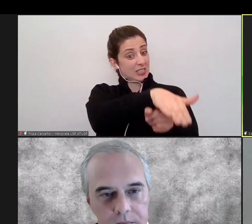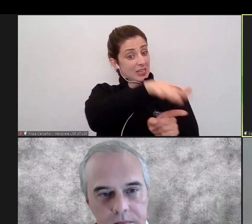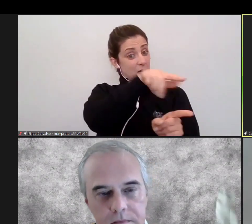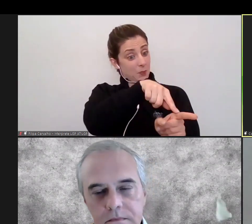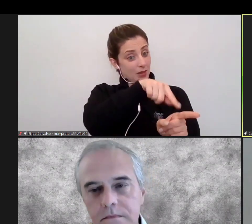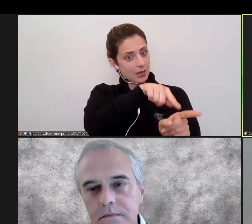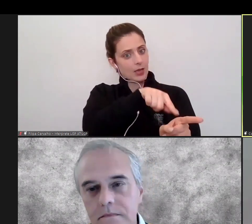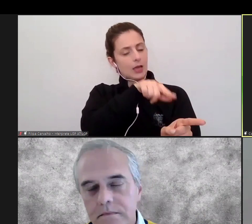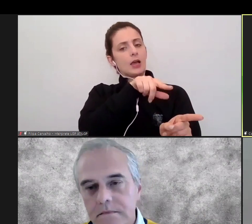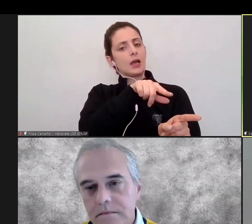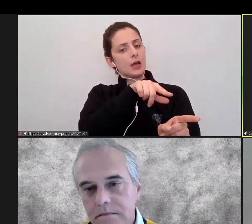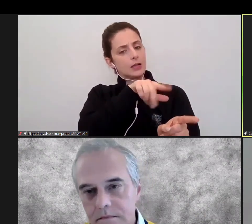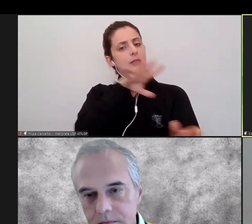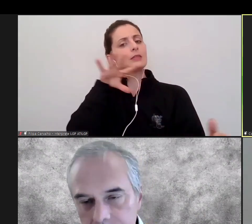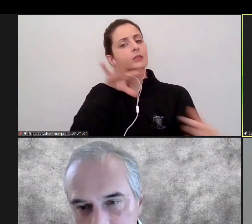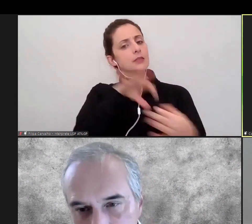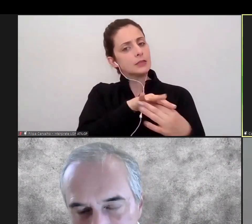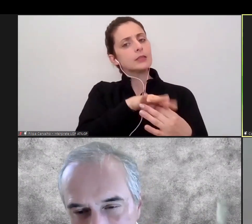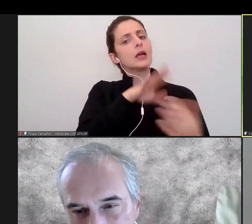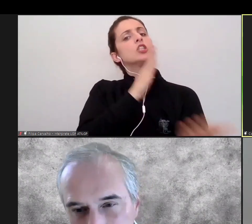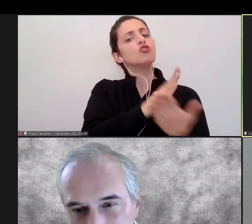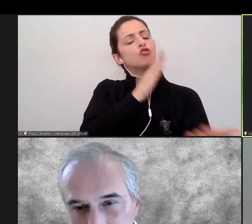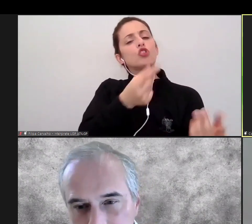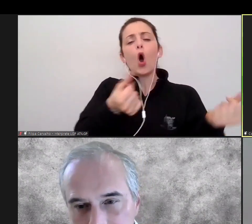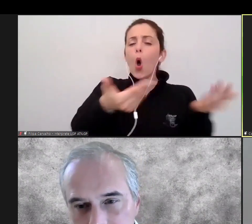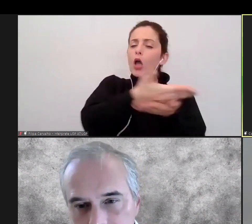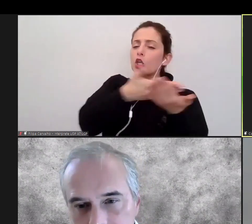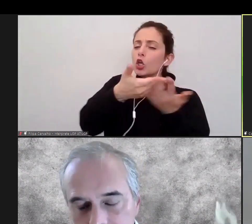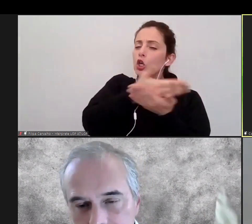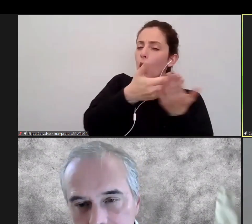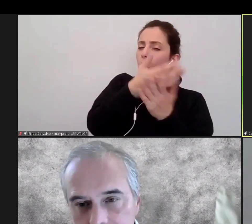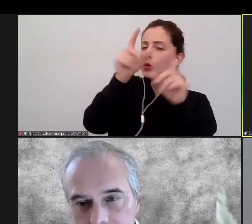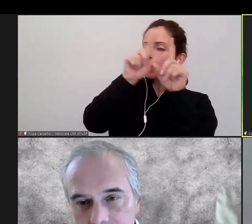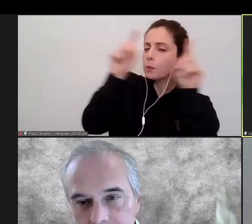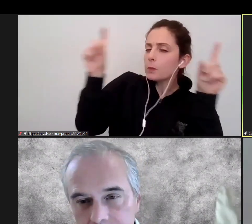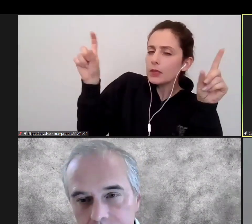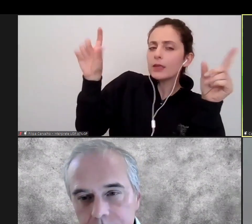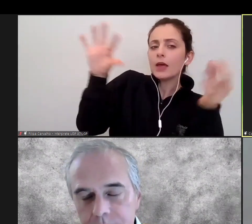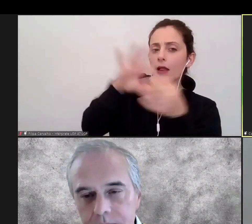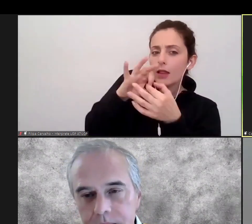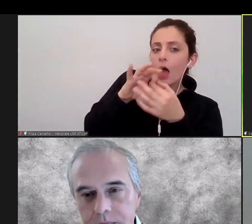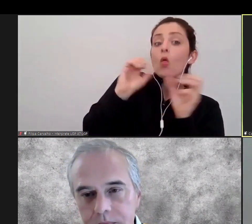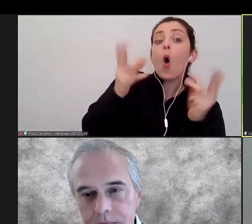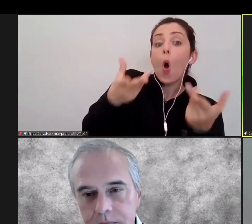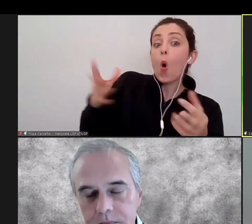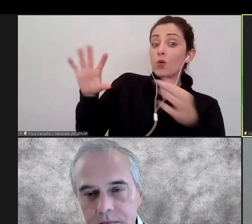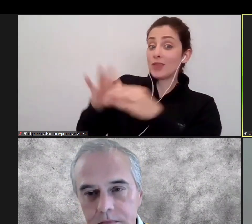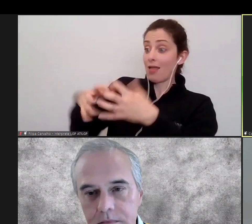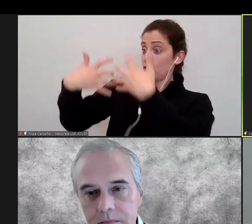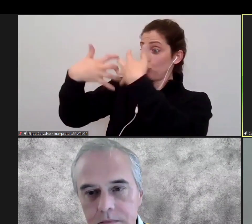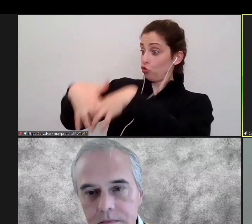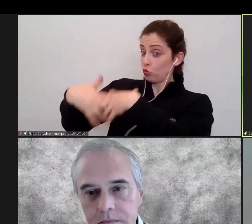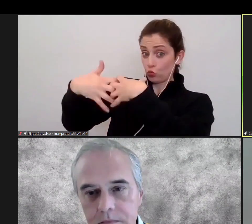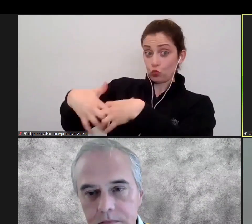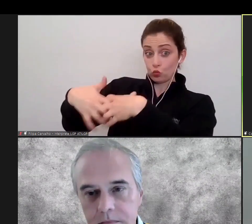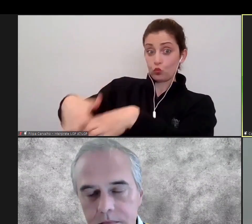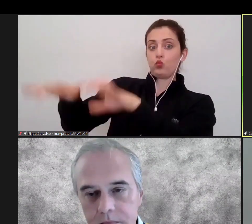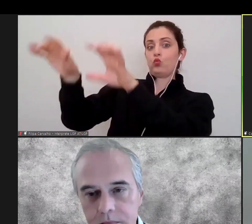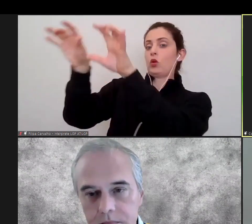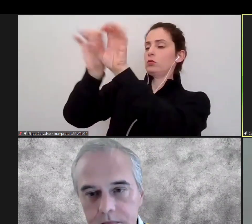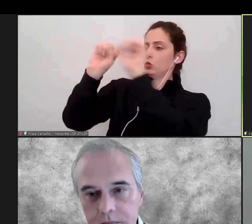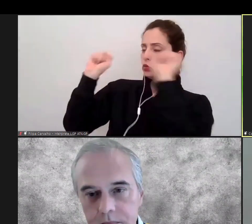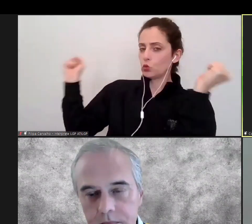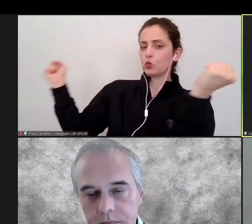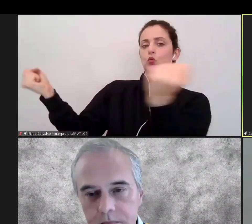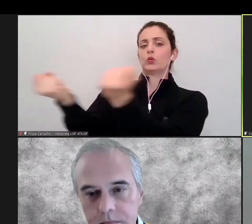pelos operadores económicos, ou é mesmo uma questão ligada à estrutura social existente, que não passa apenas